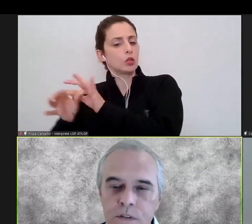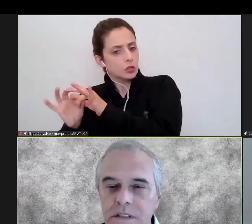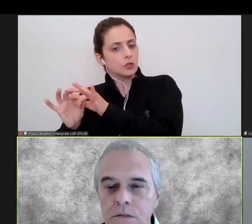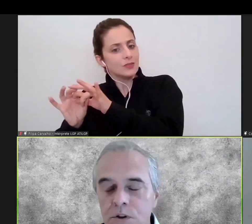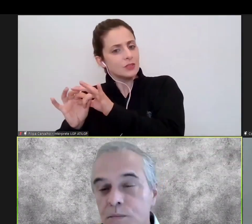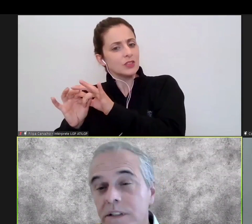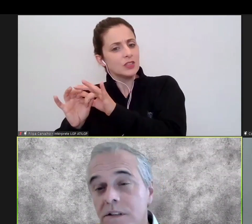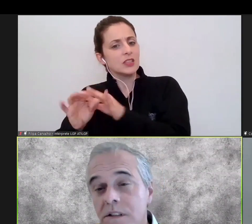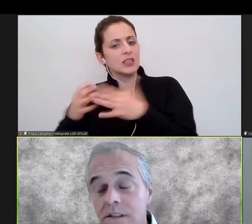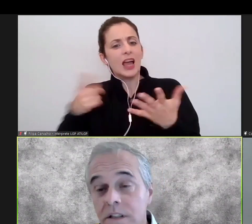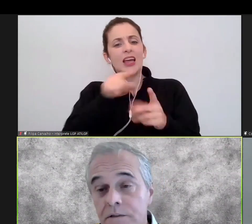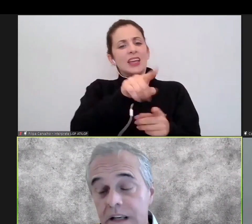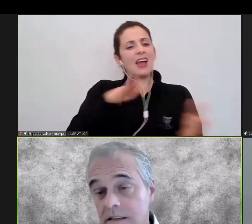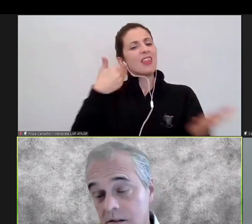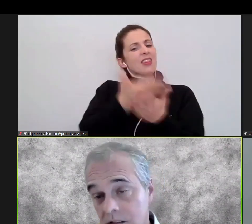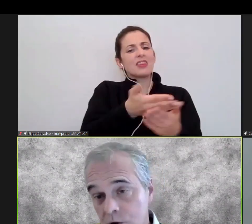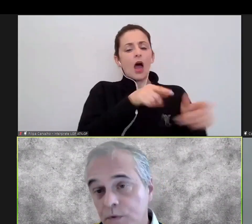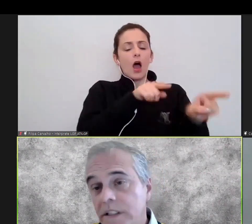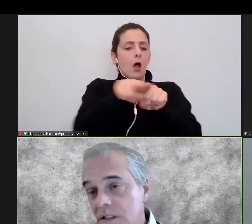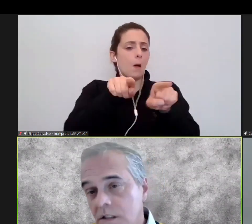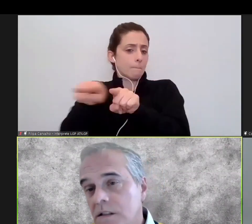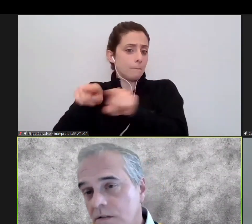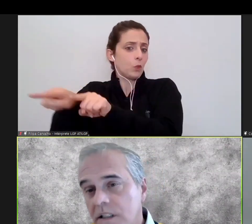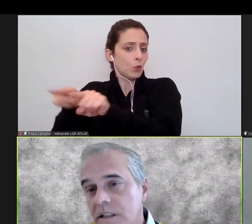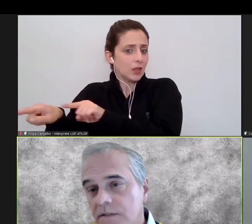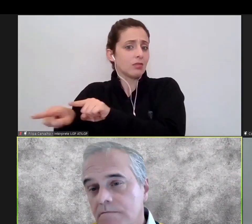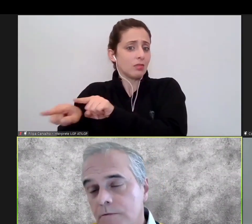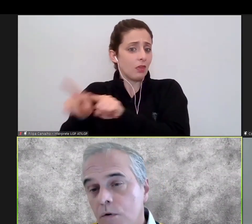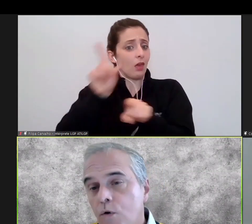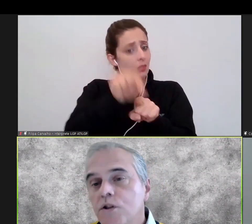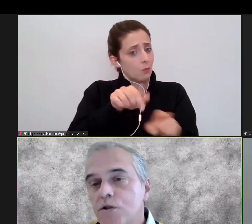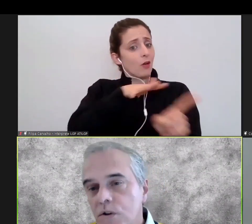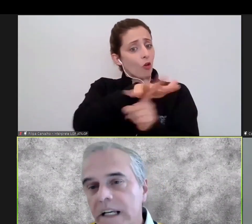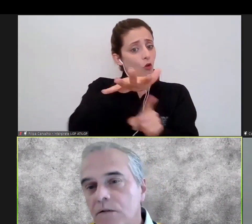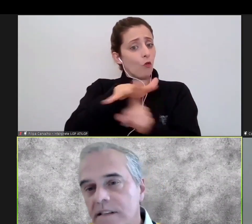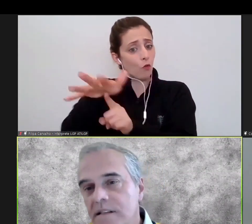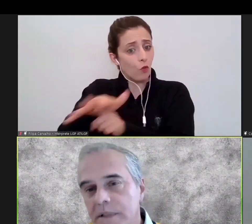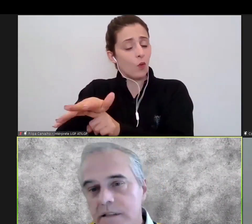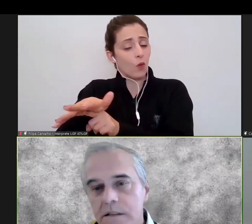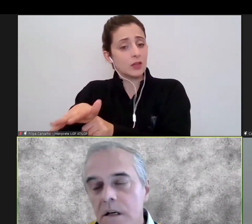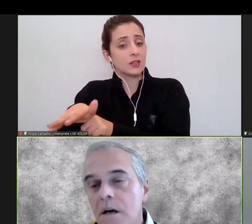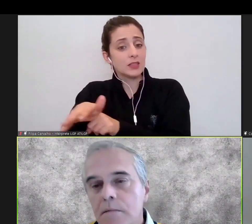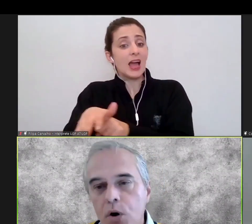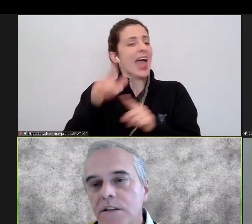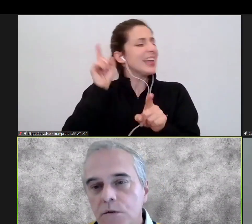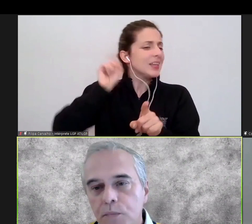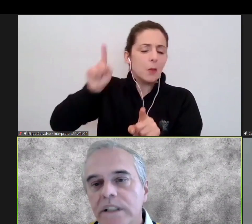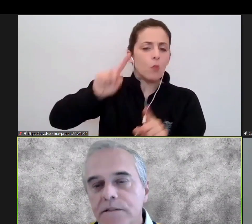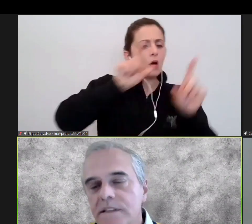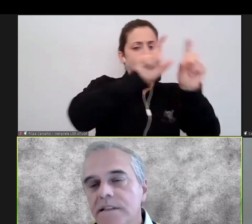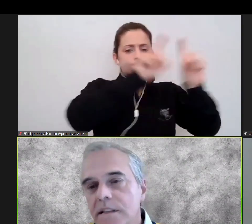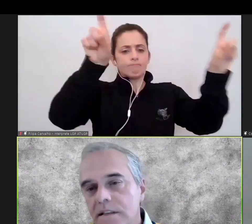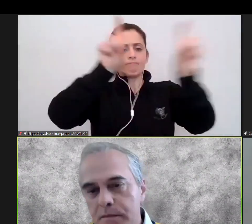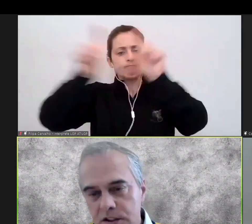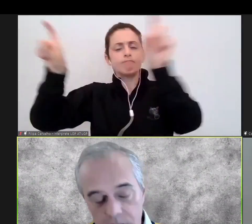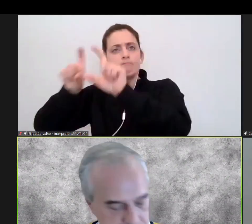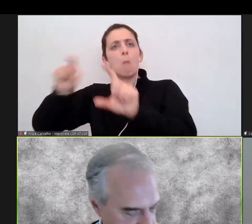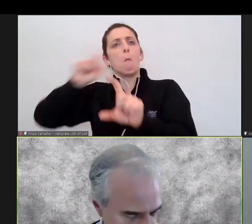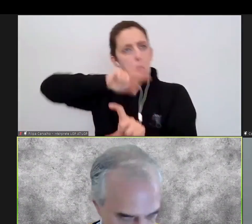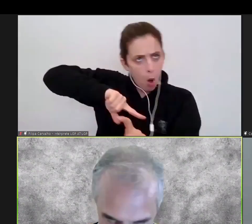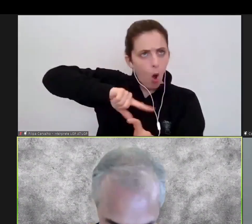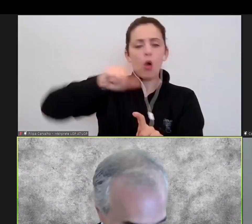por conduzir algumas políticas que são ineficazes. Então, essas políticas que estão aí, que devem condicionar o que as empresas podem ou não podem fazer na